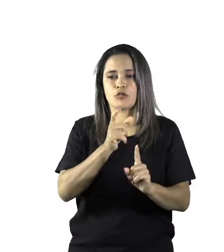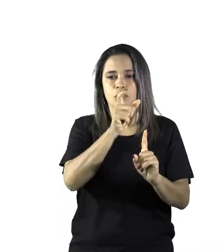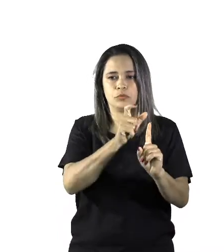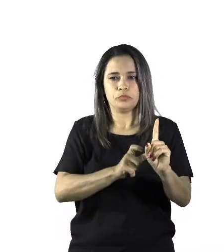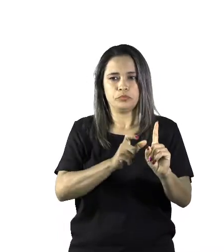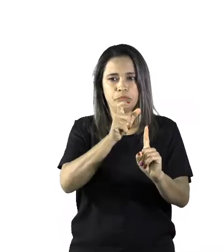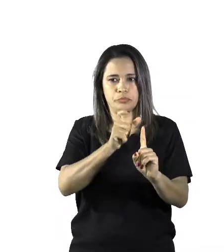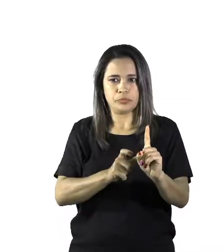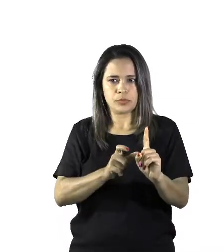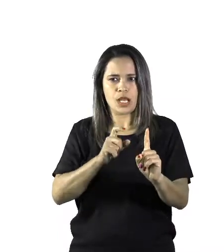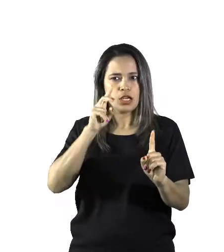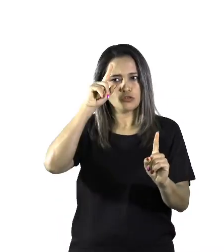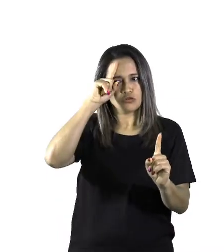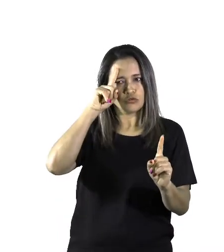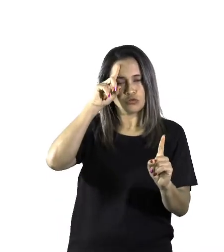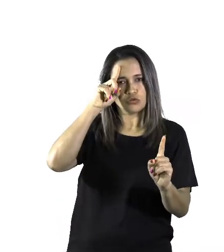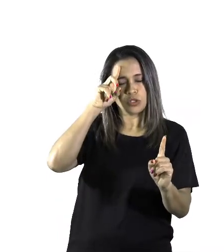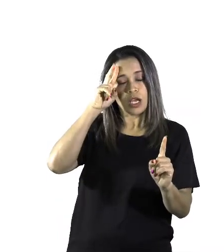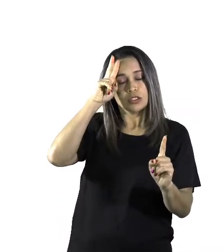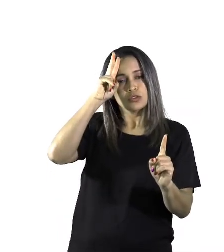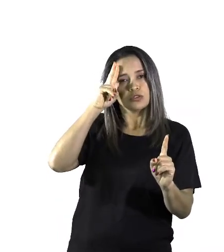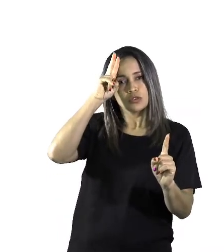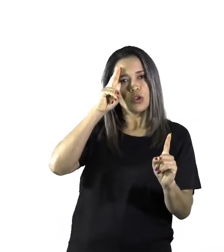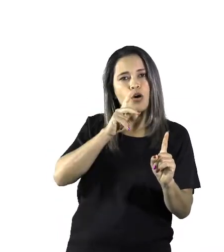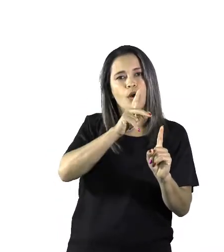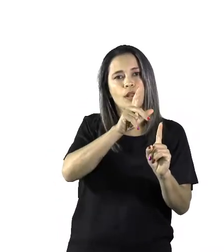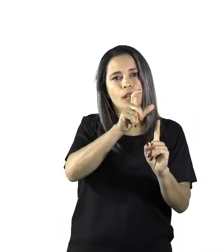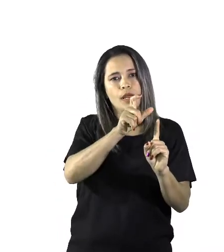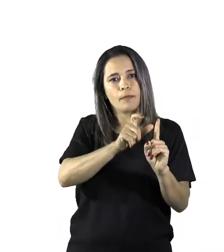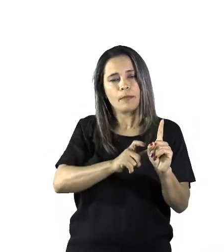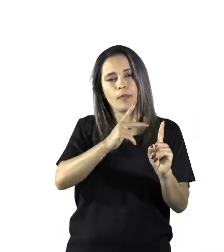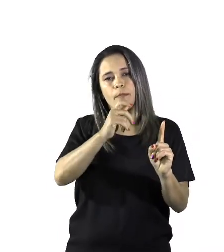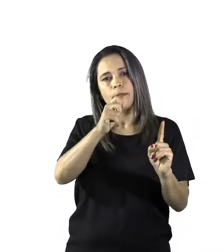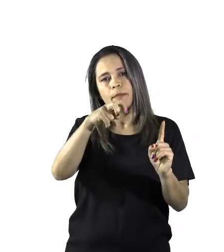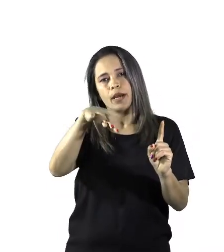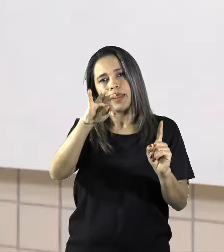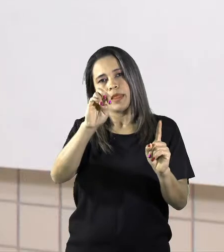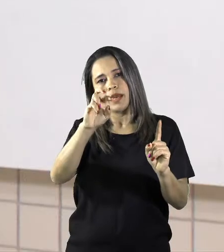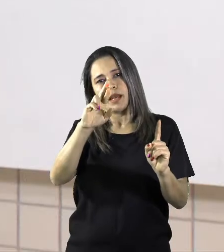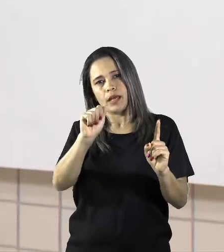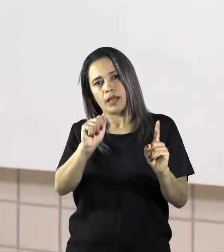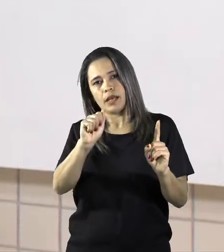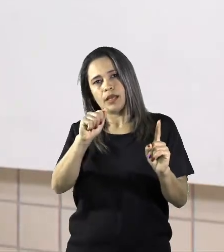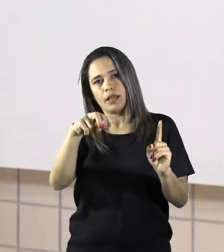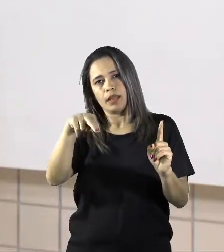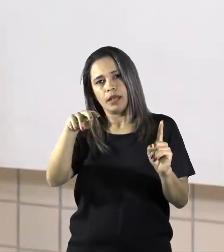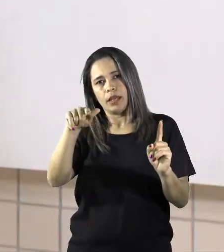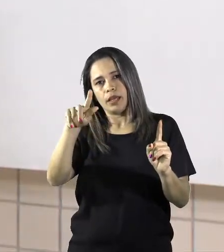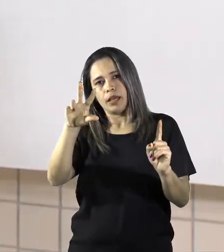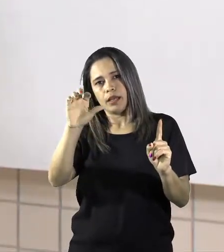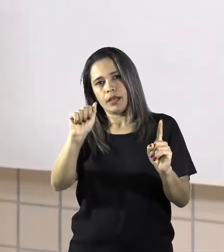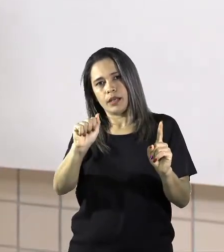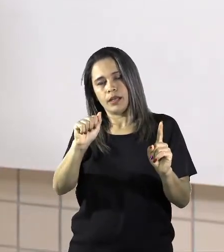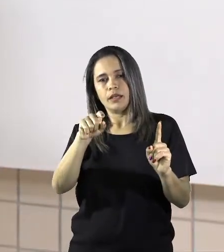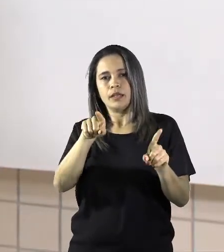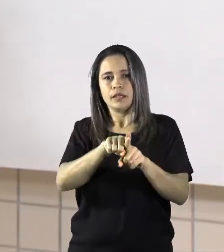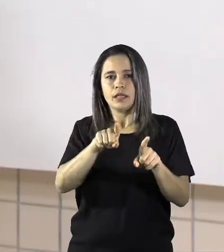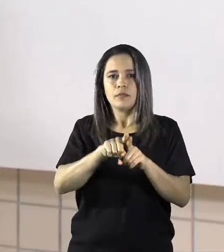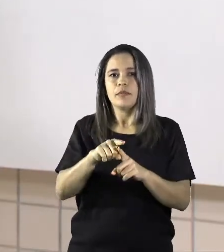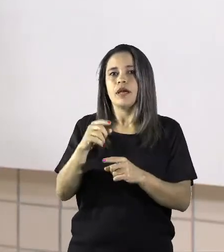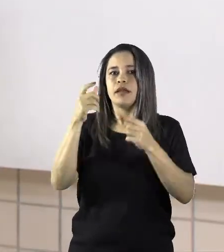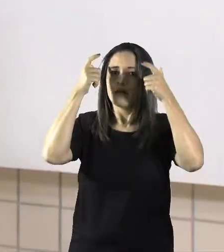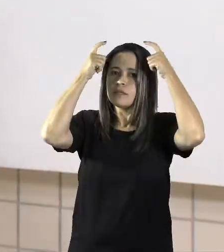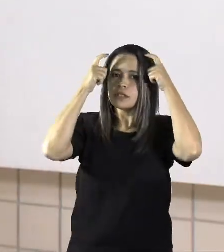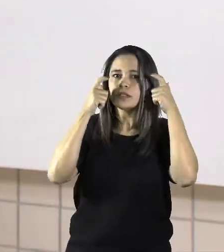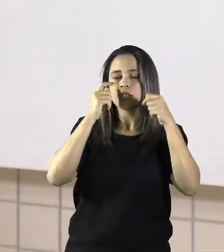personagens, a história do Pantera Negra e da princesa e o sapo. Questão 9, o que a gente vai fazer na